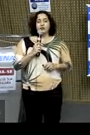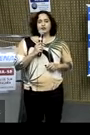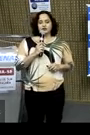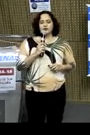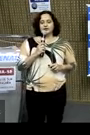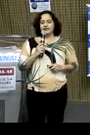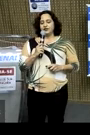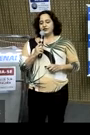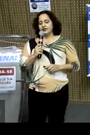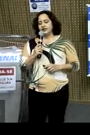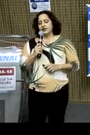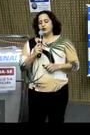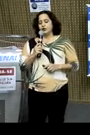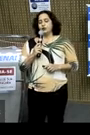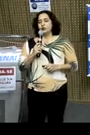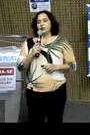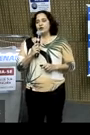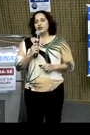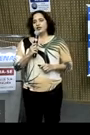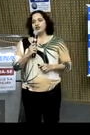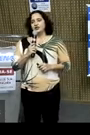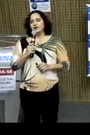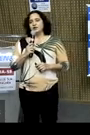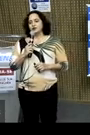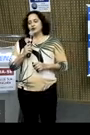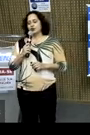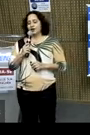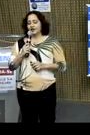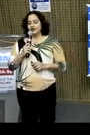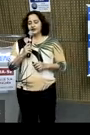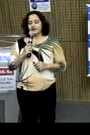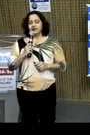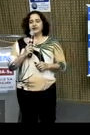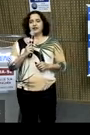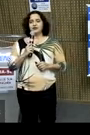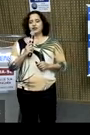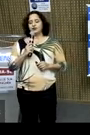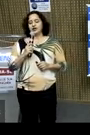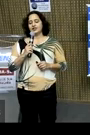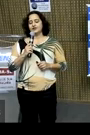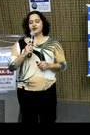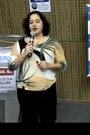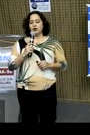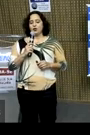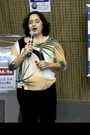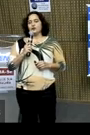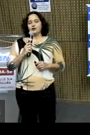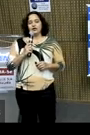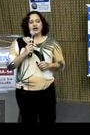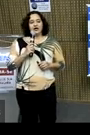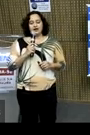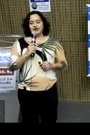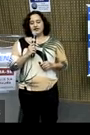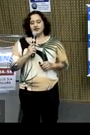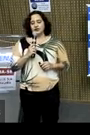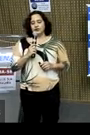3 educações permanentes, consulta compartilhada, tivemos um número de 40, reunião do NASF, 4,